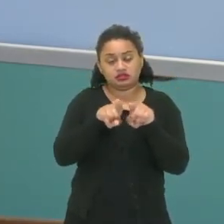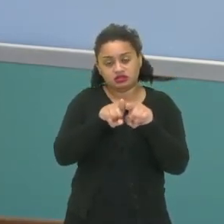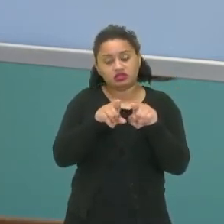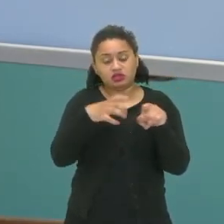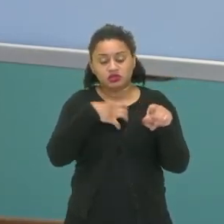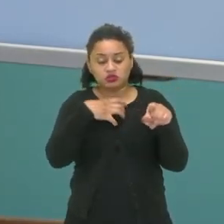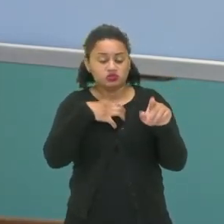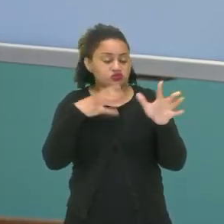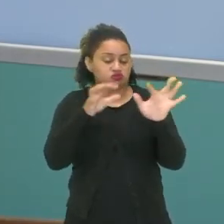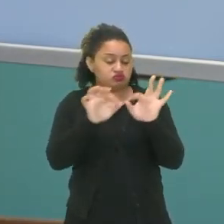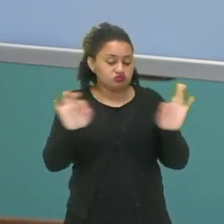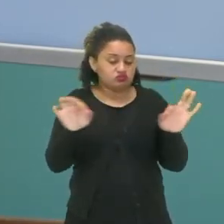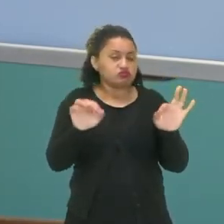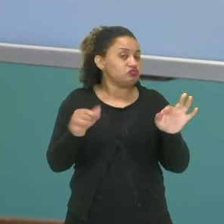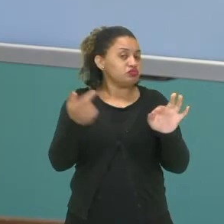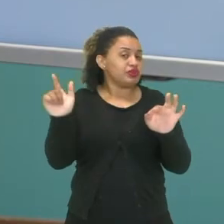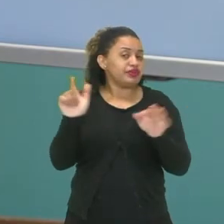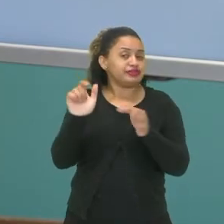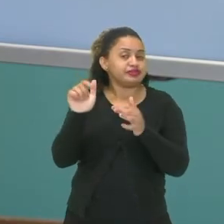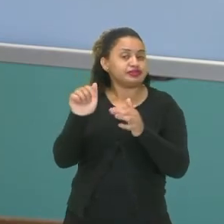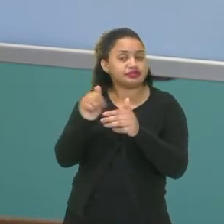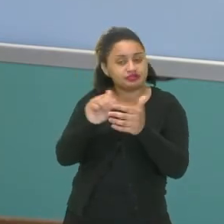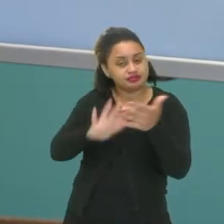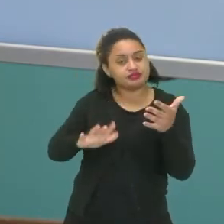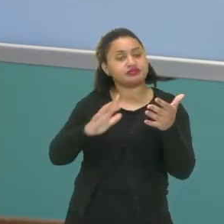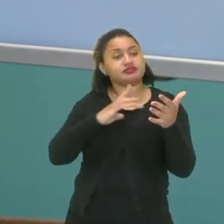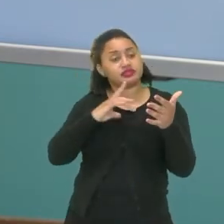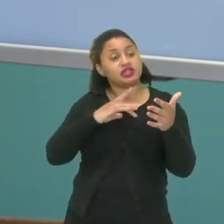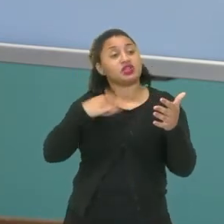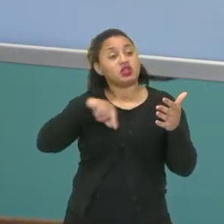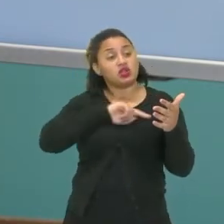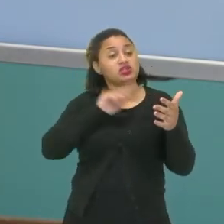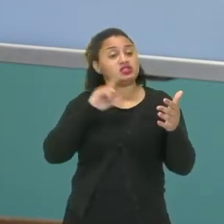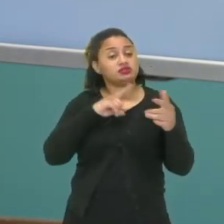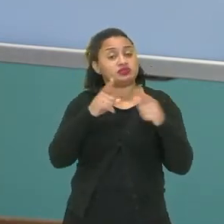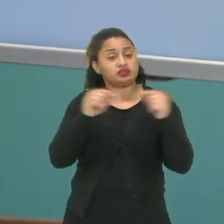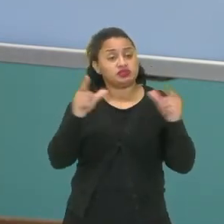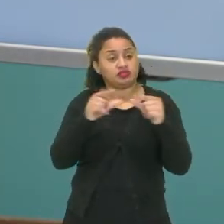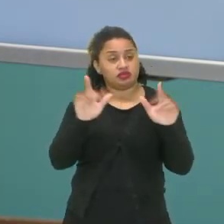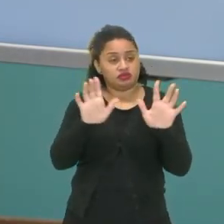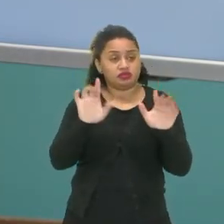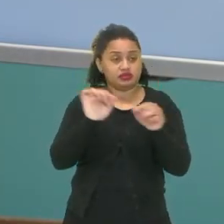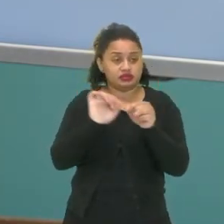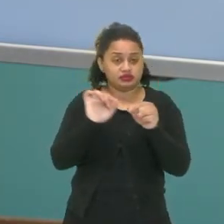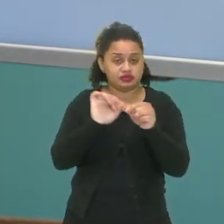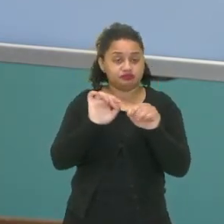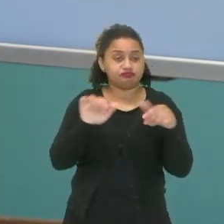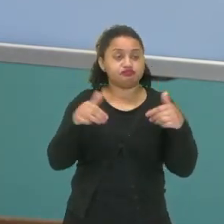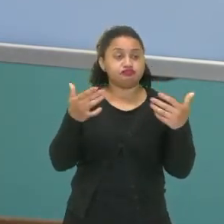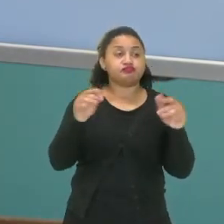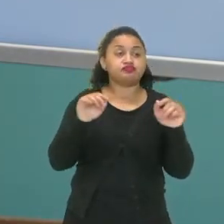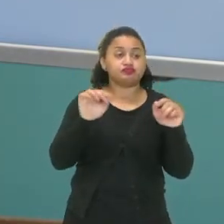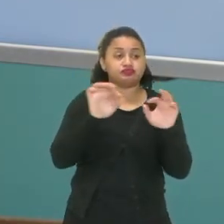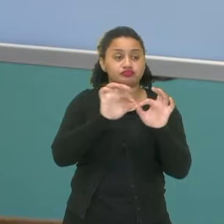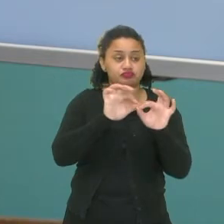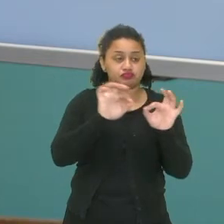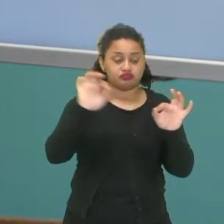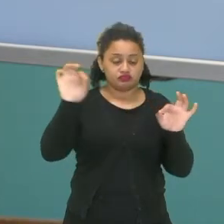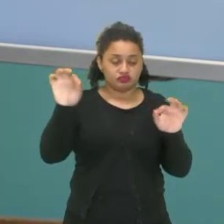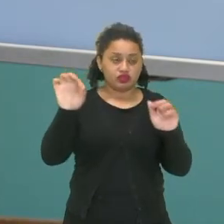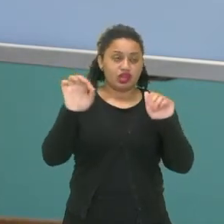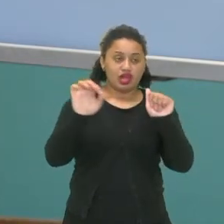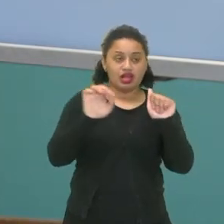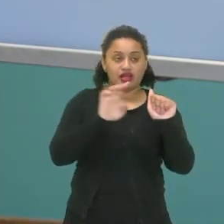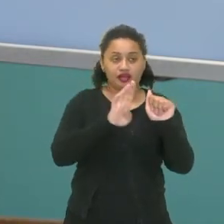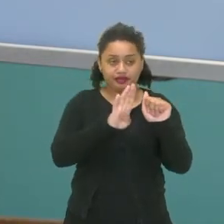genérica para qualquer problema do tipo, a gente tem uma forma para utilizar. Tudo bem? Então vamos lá. Então a distância aqui de A até